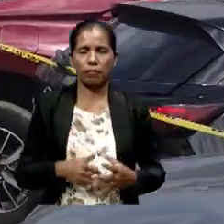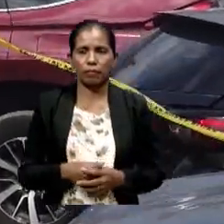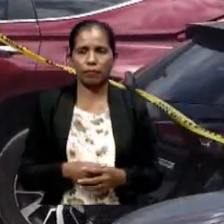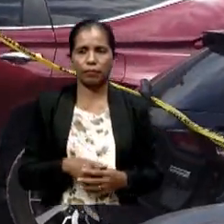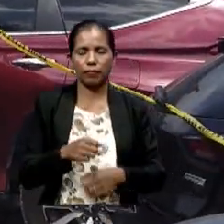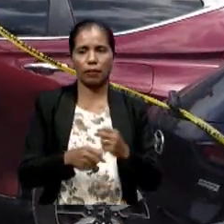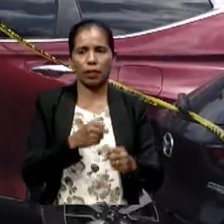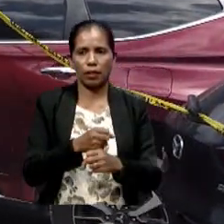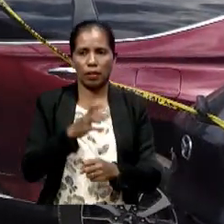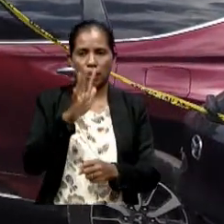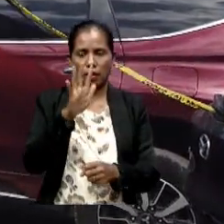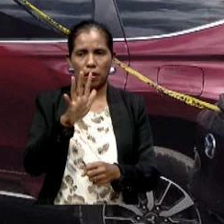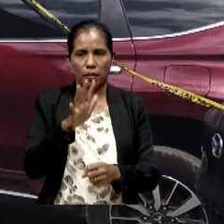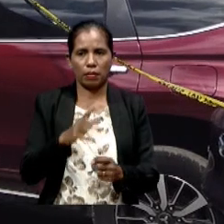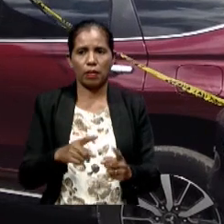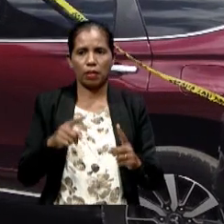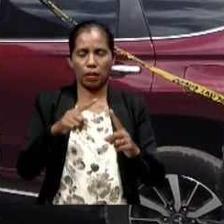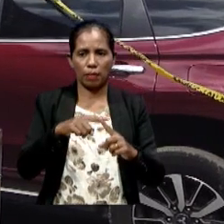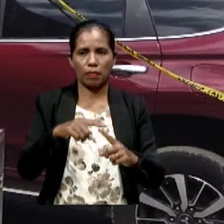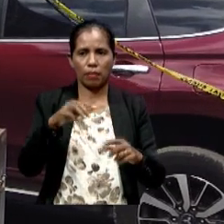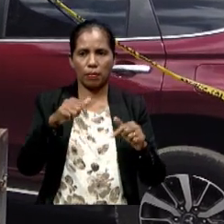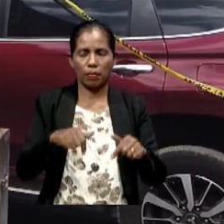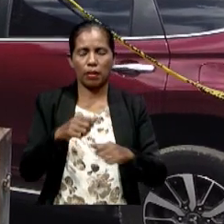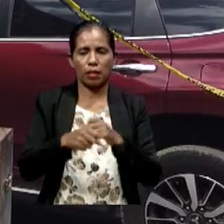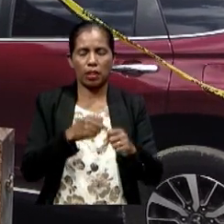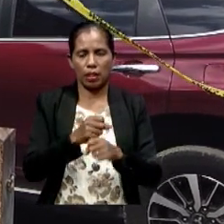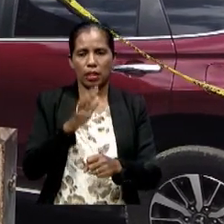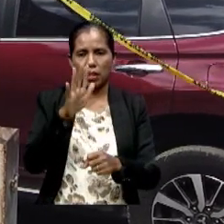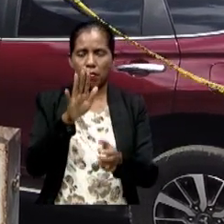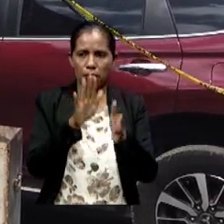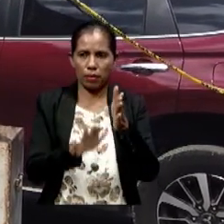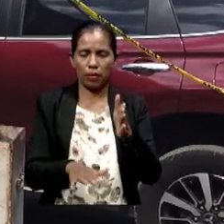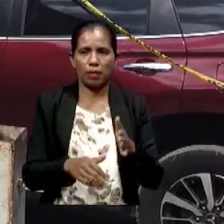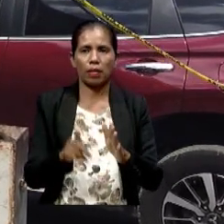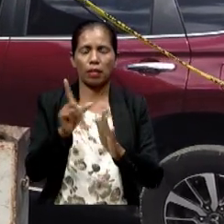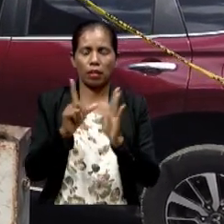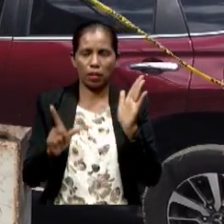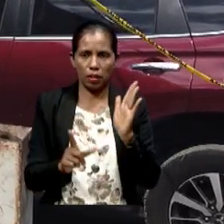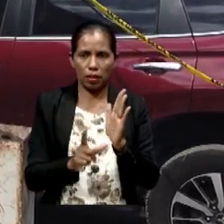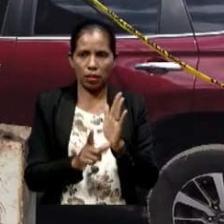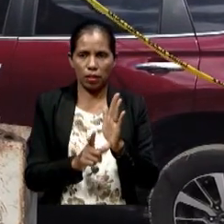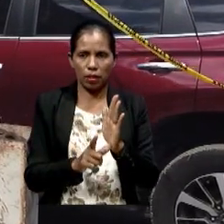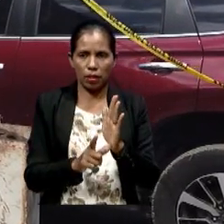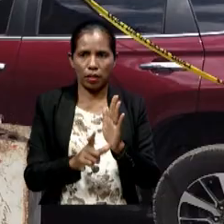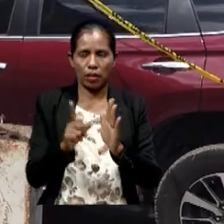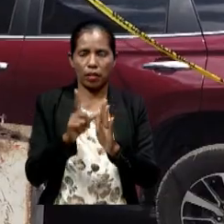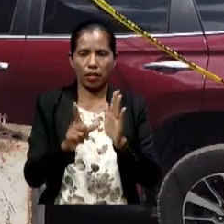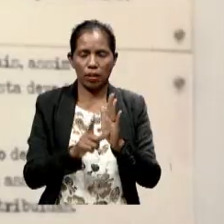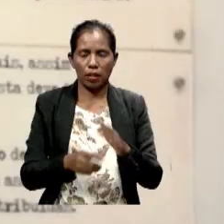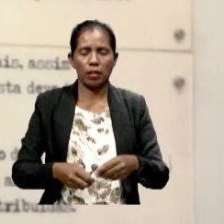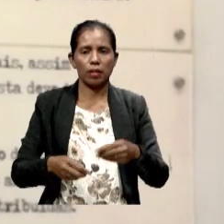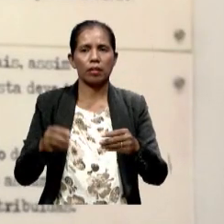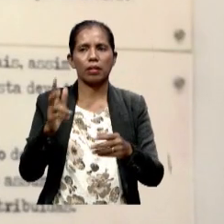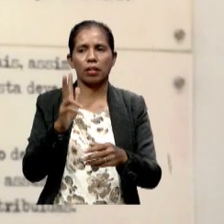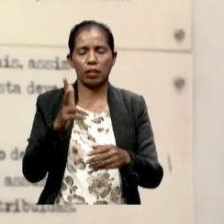tina mínimo, e balu na betama menos susi tina mínimo, então, lei ne decreto 30 ne foi ela dalam para tu